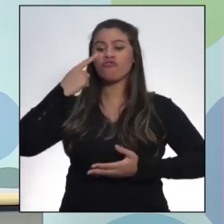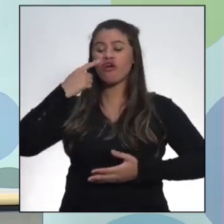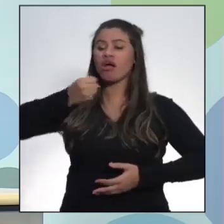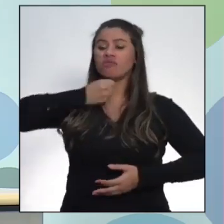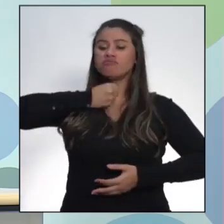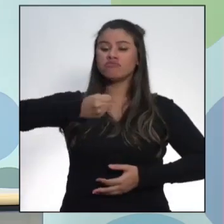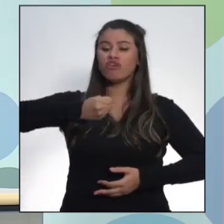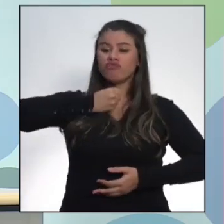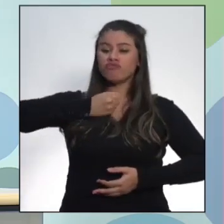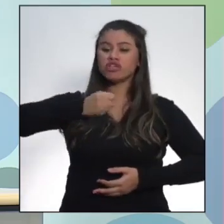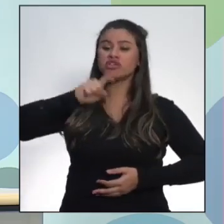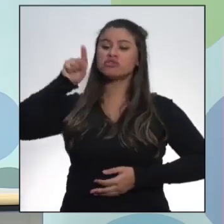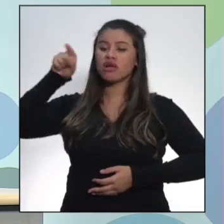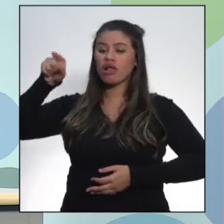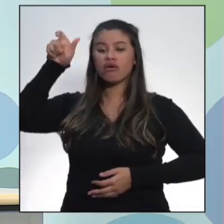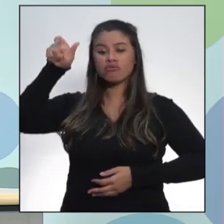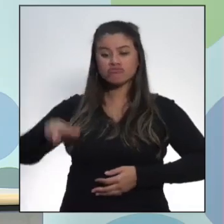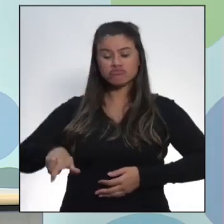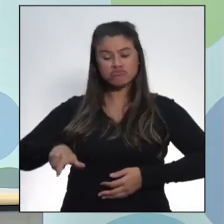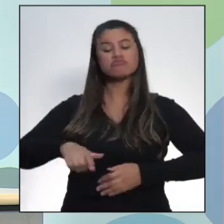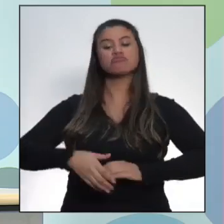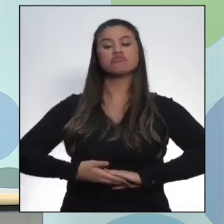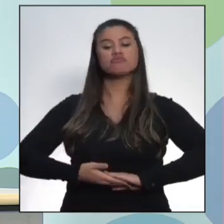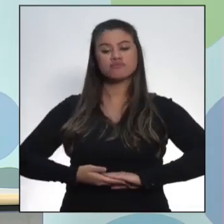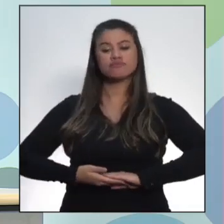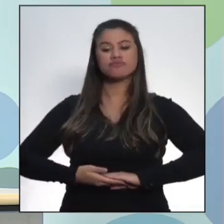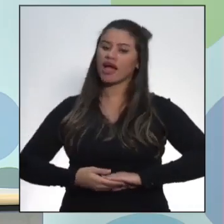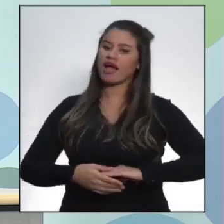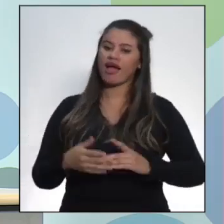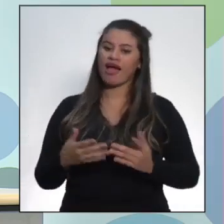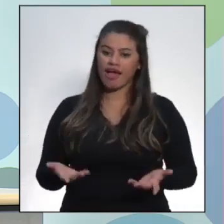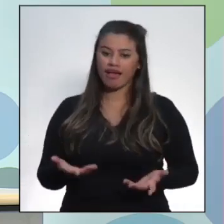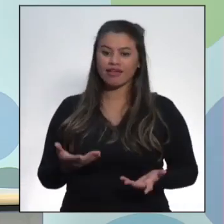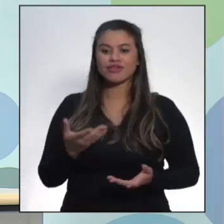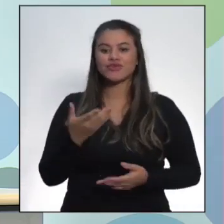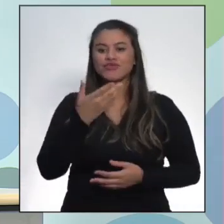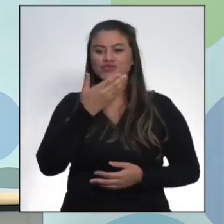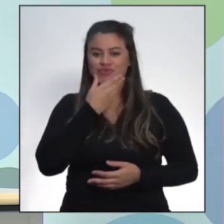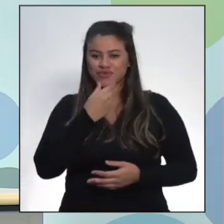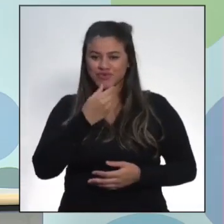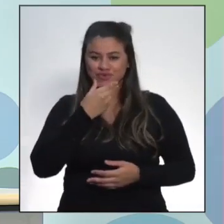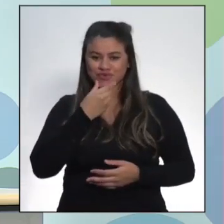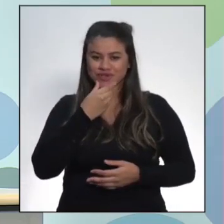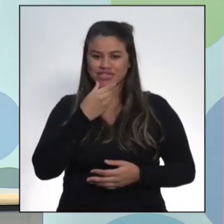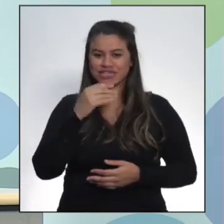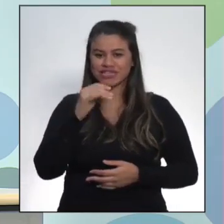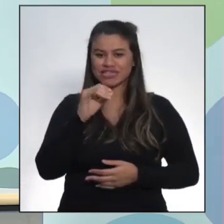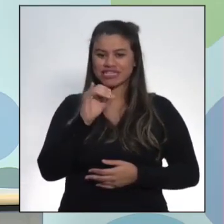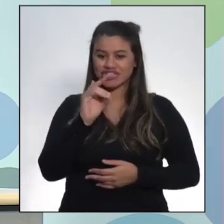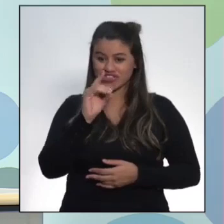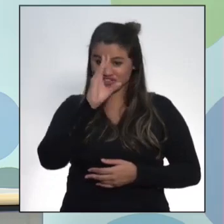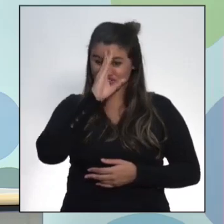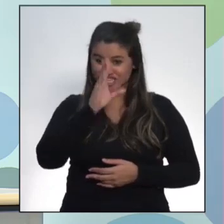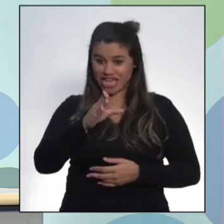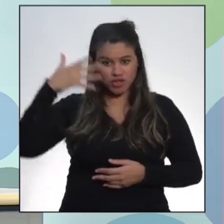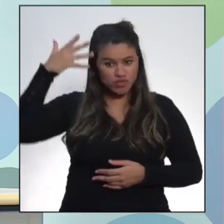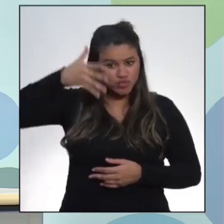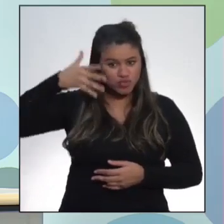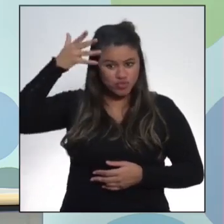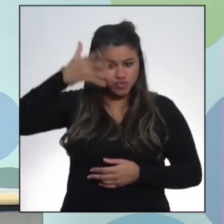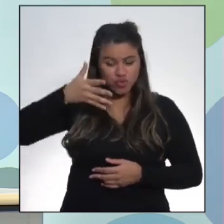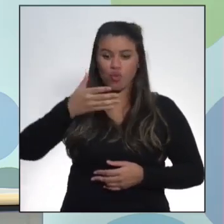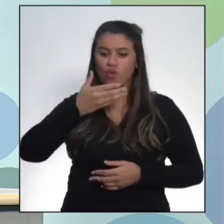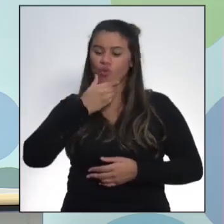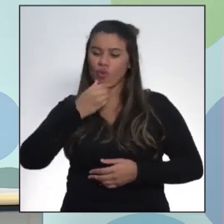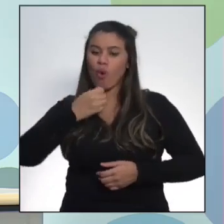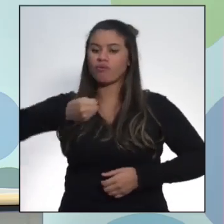entrevista do fulano de tal. No discurso direto, o fulano de tal está falando o texto dele, ele está